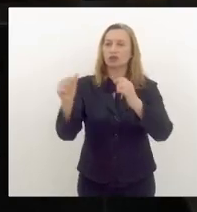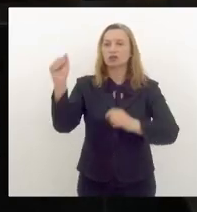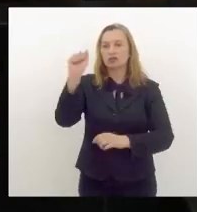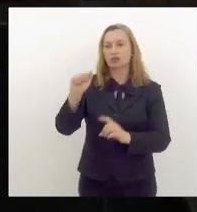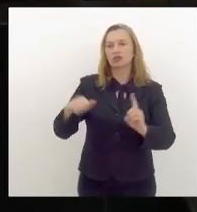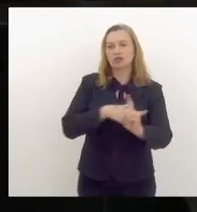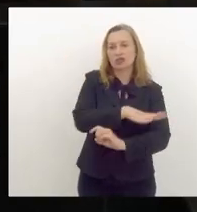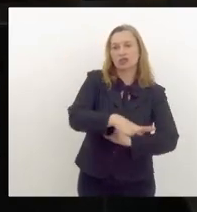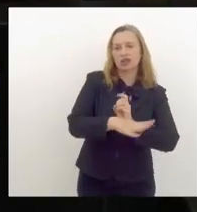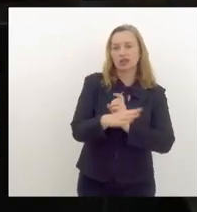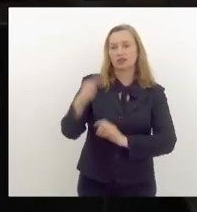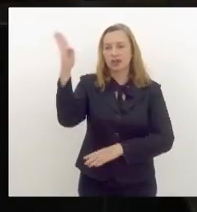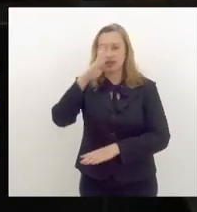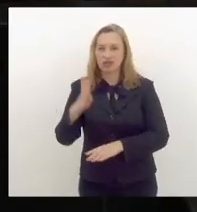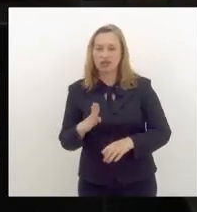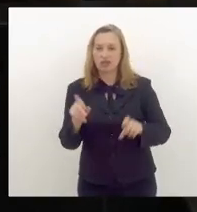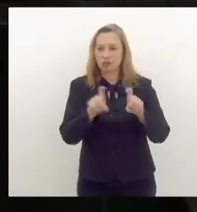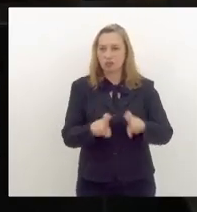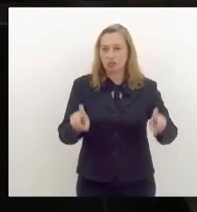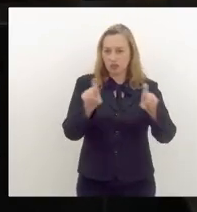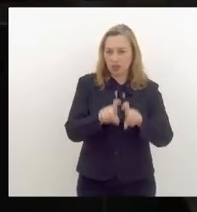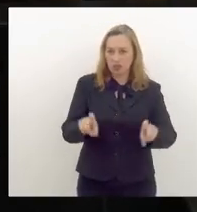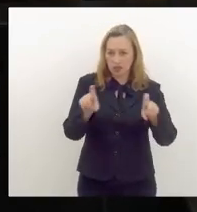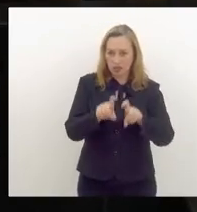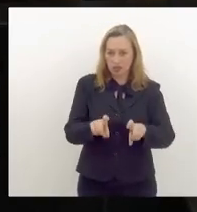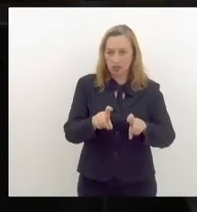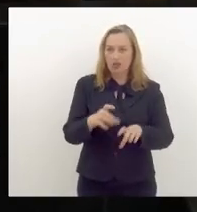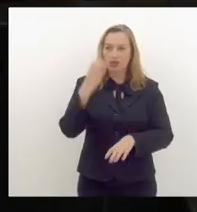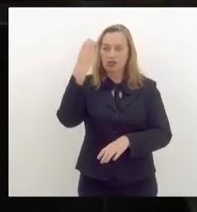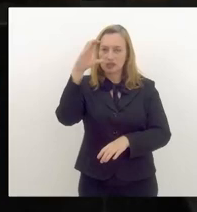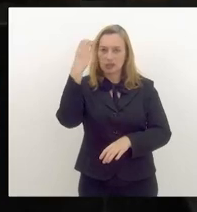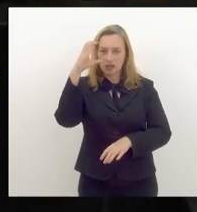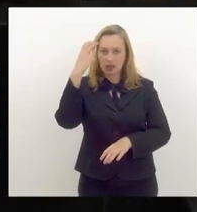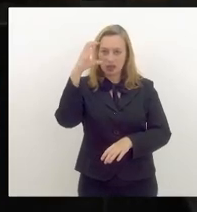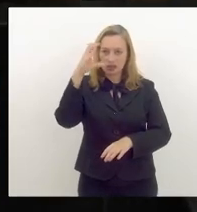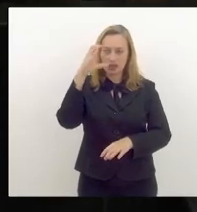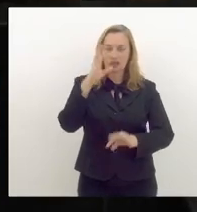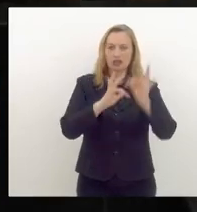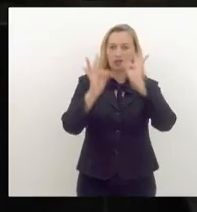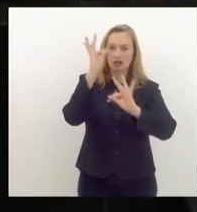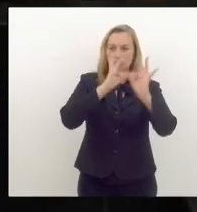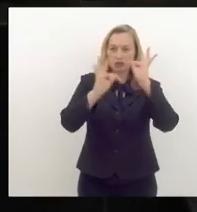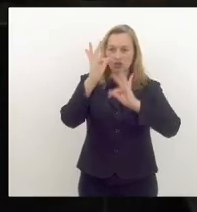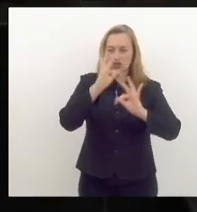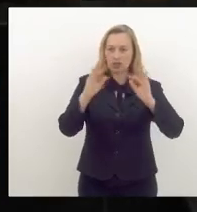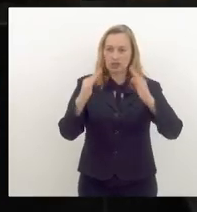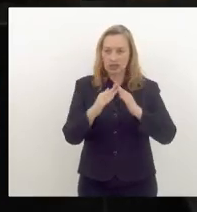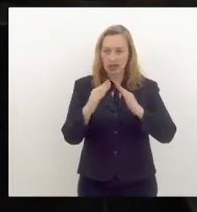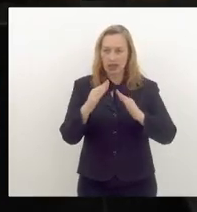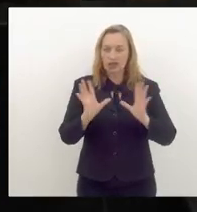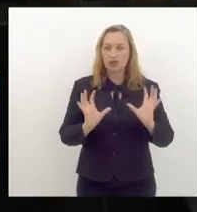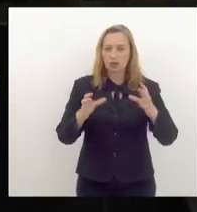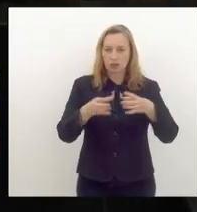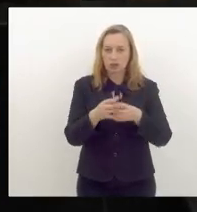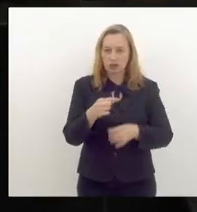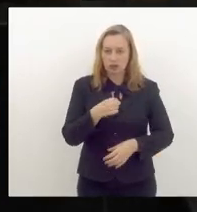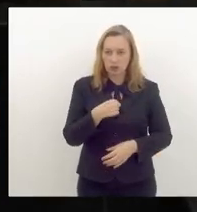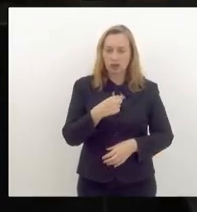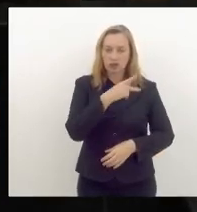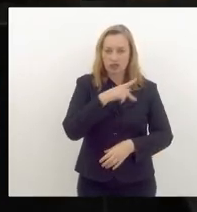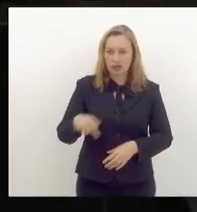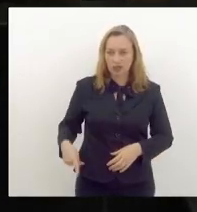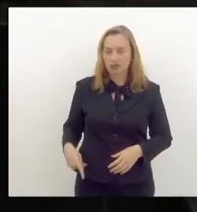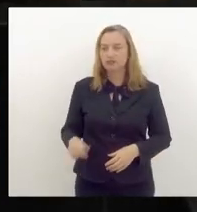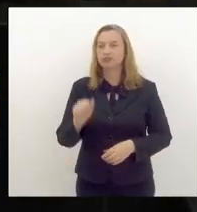de Computação é como presidente da Comissão de ciência e tecnologia dessa casa muito importante ver esse congresso de grande porte de